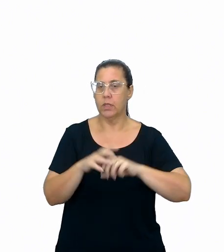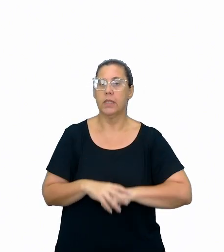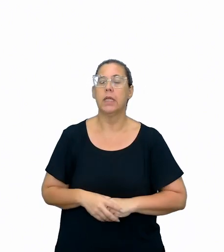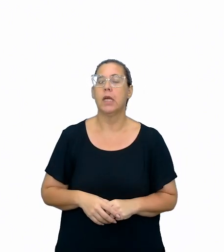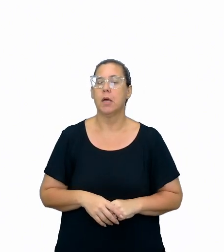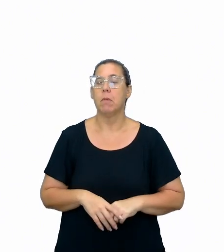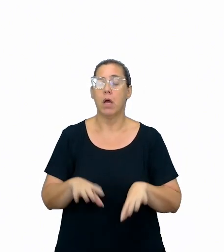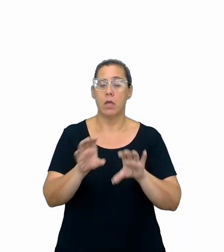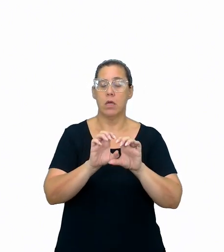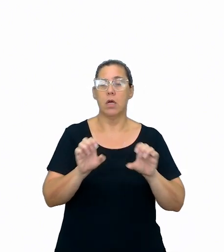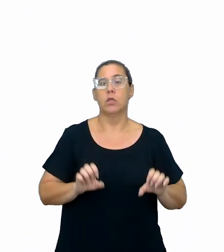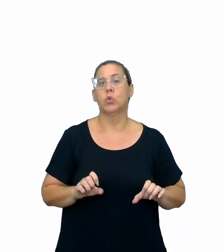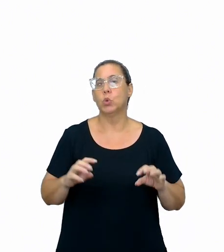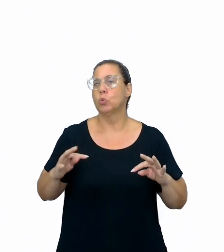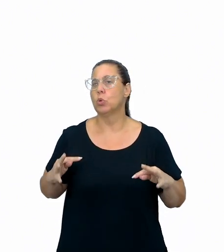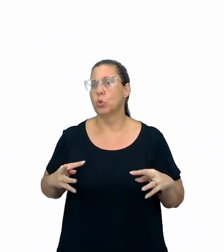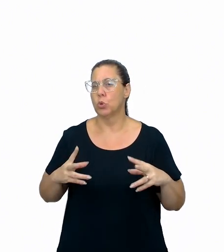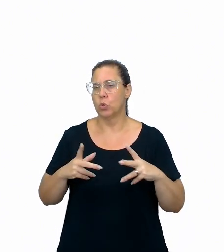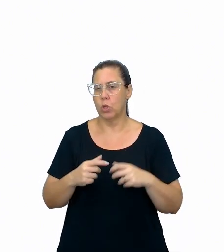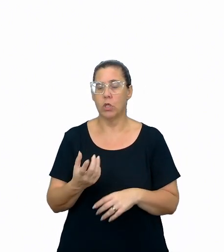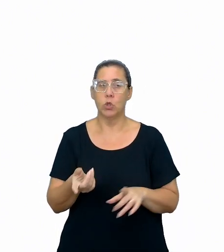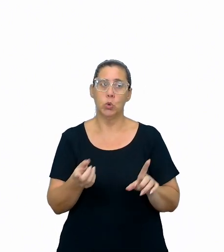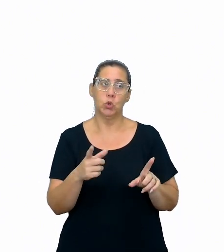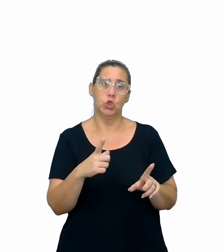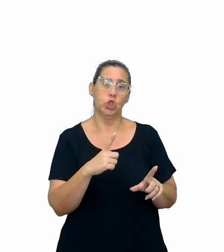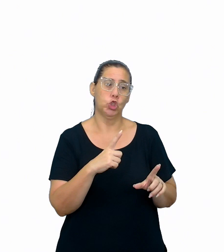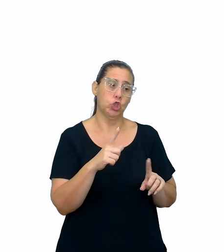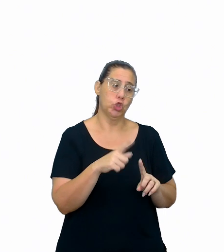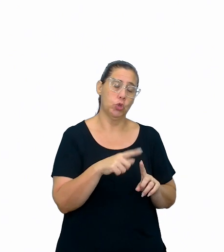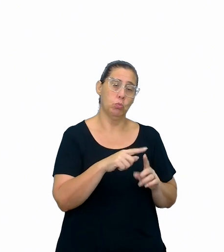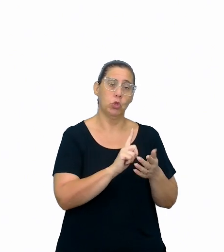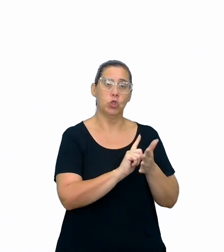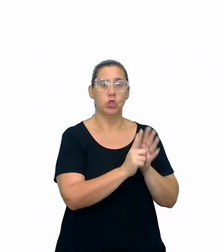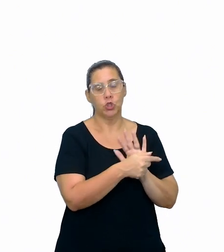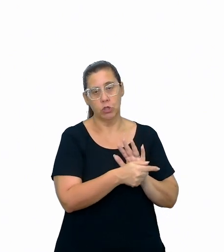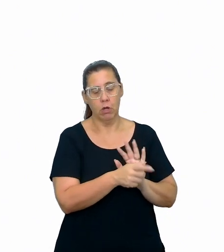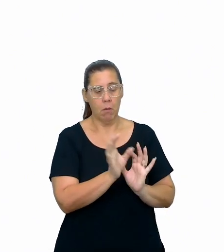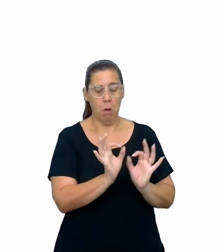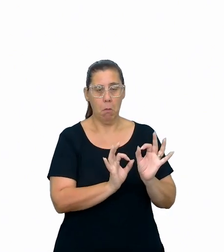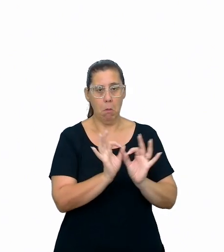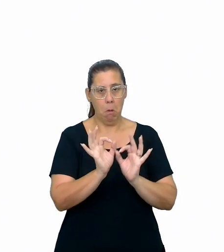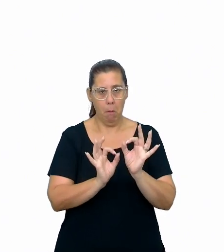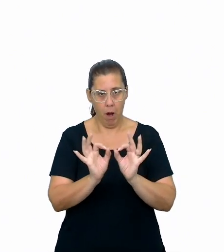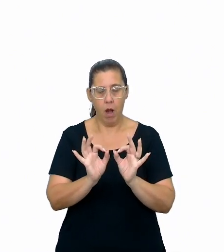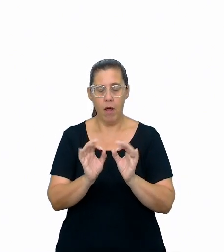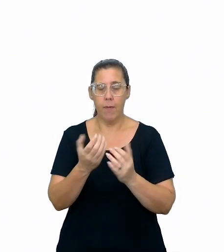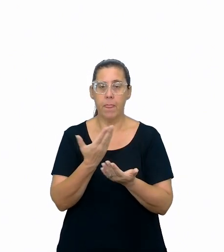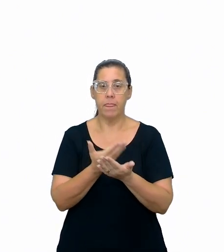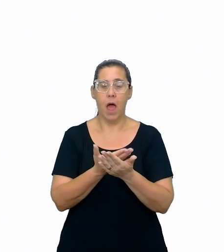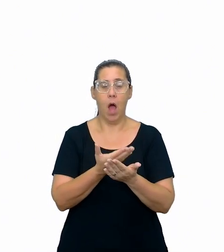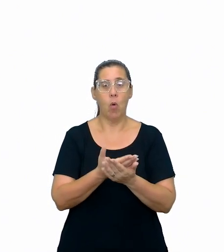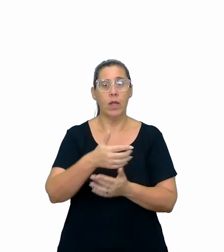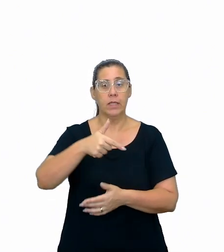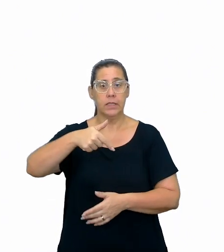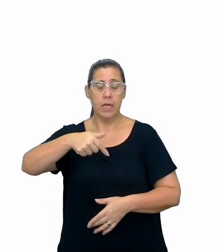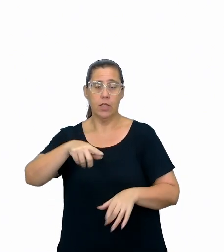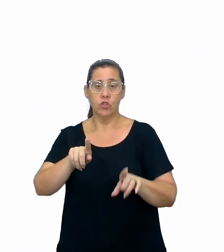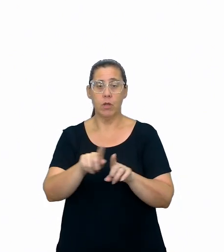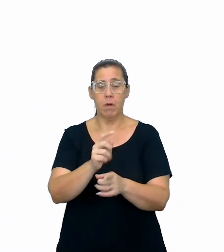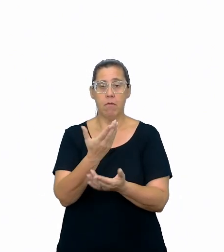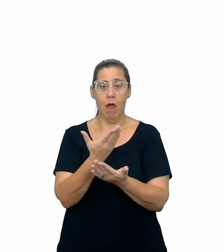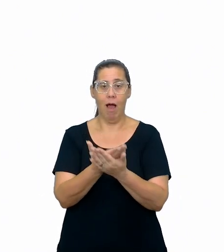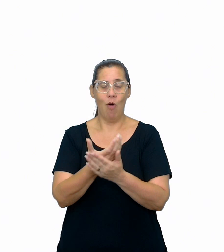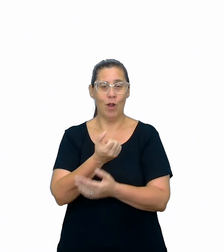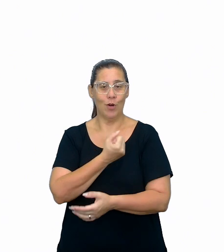a estrutura composicional e o estilo do gênero, que é mobilizada tanto na aula 7 quanto na